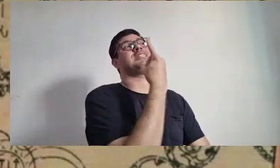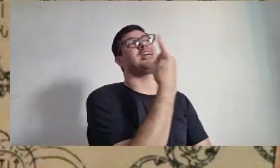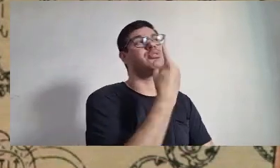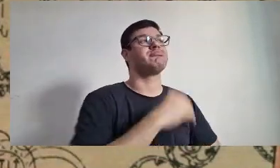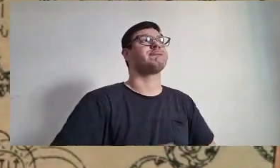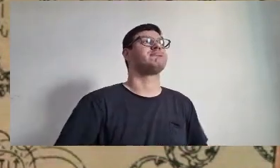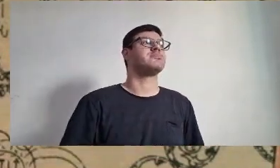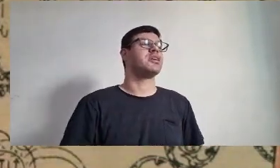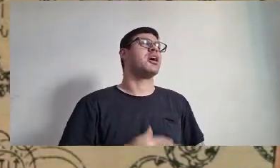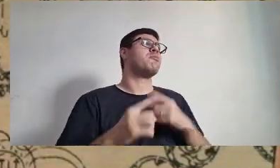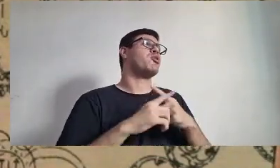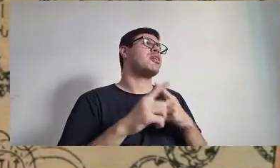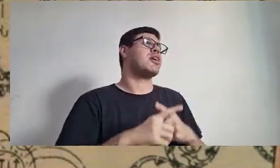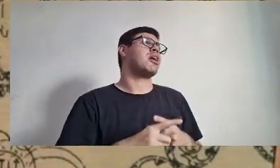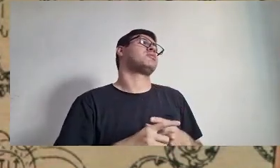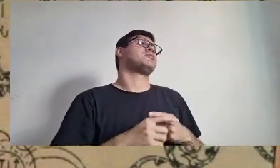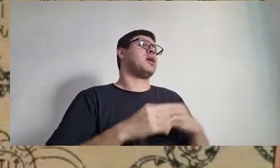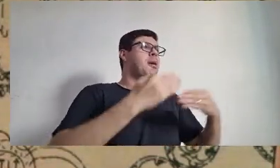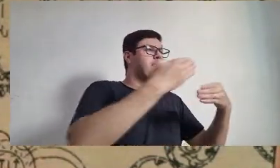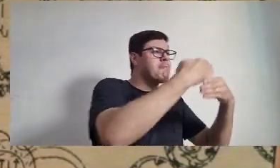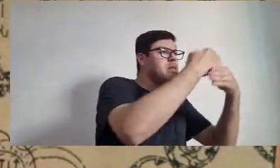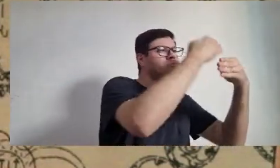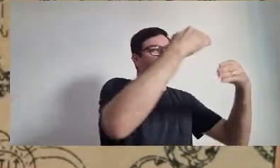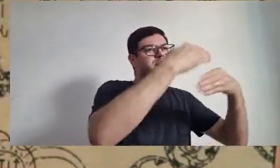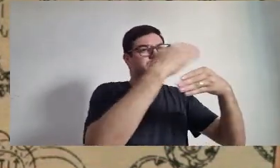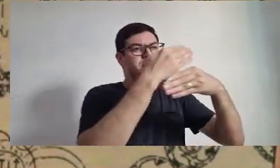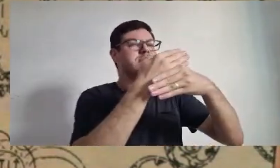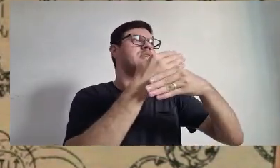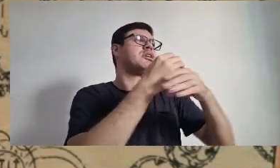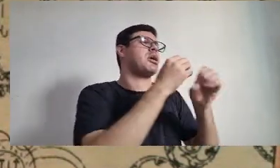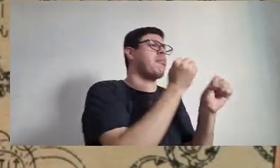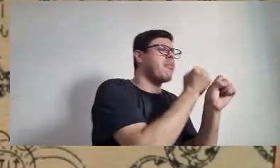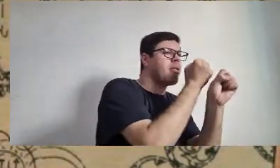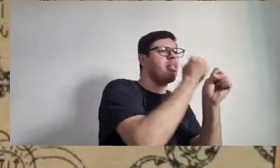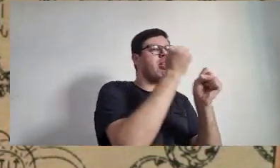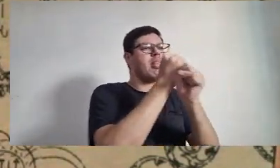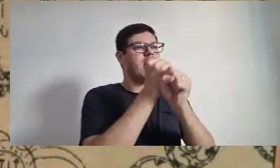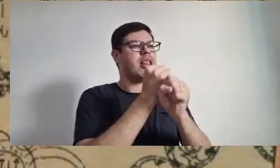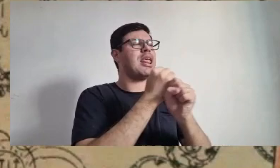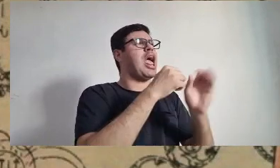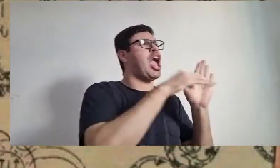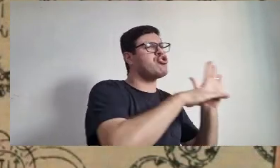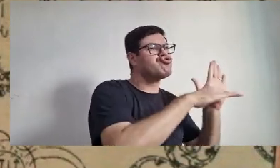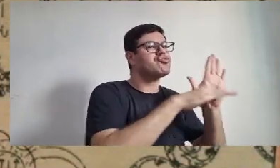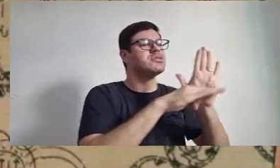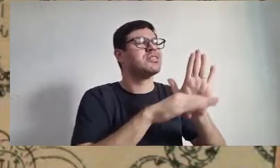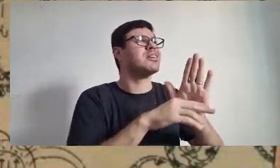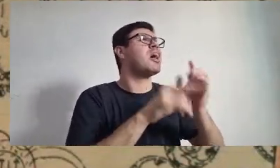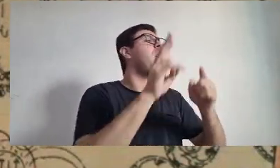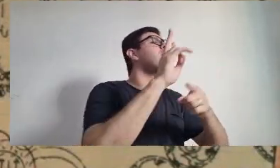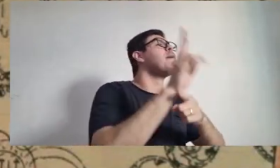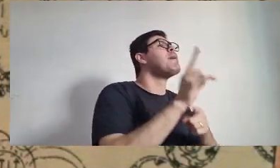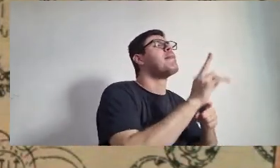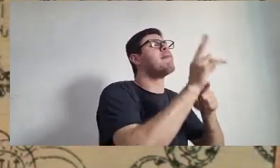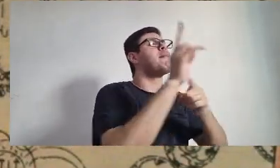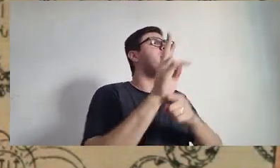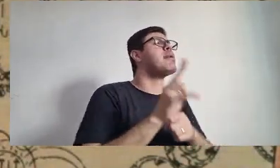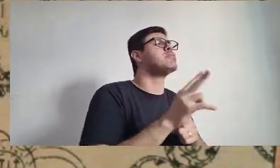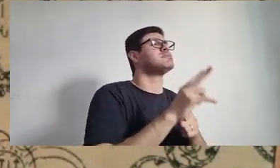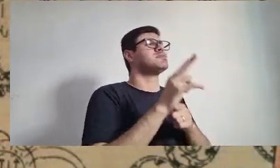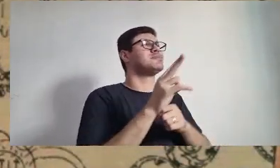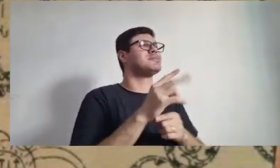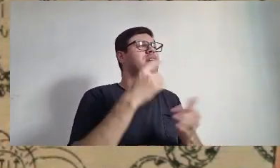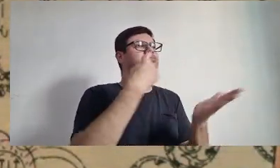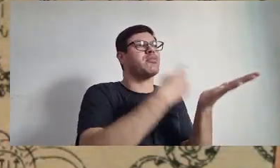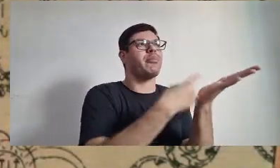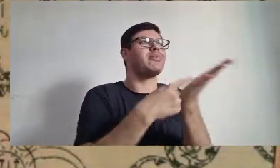quê? Pedreiros, serventes, os guardas, contratados,